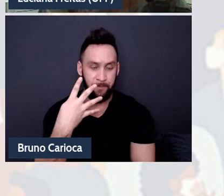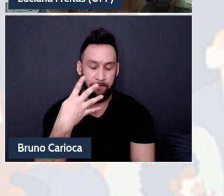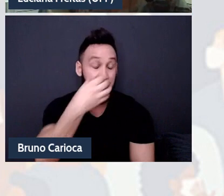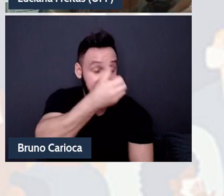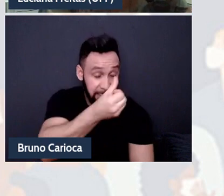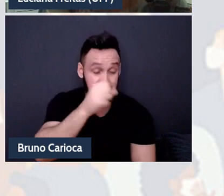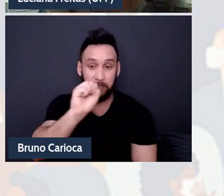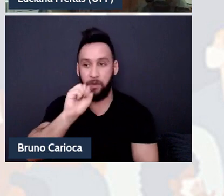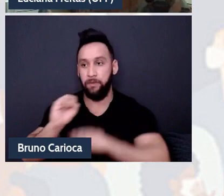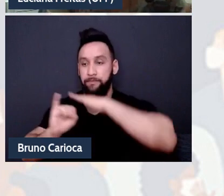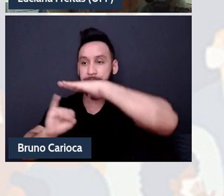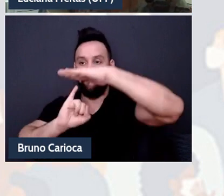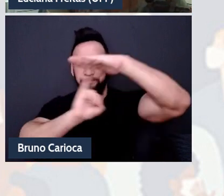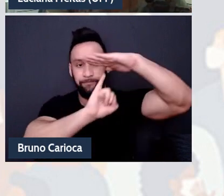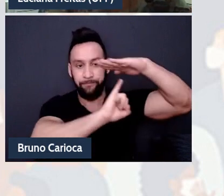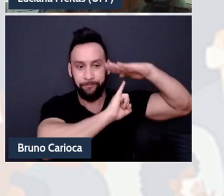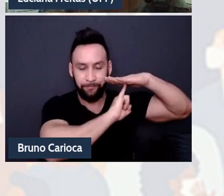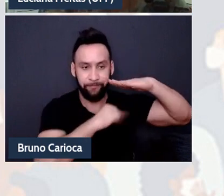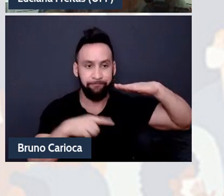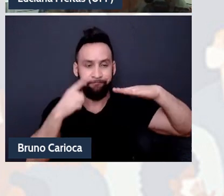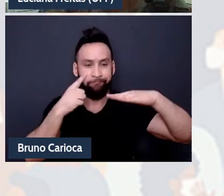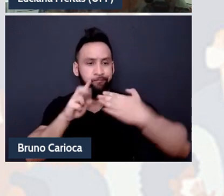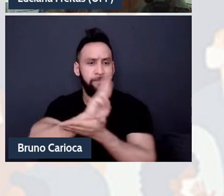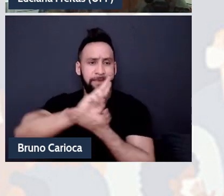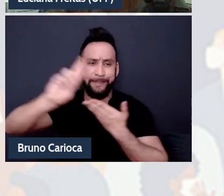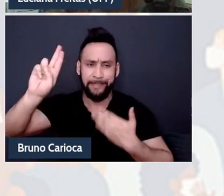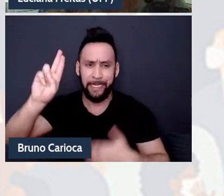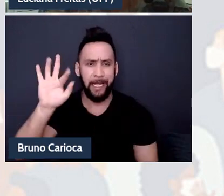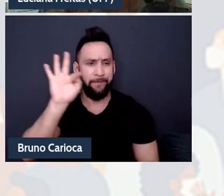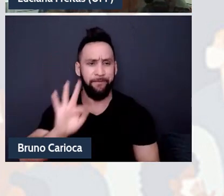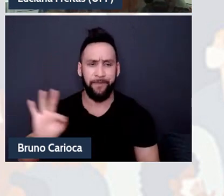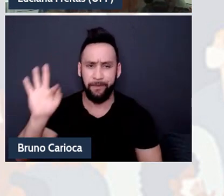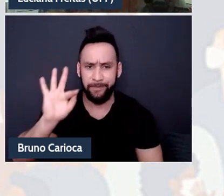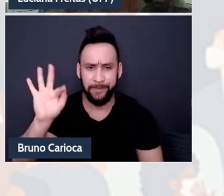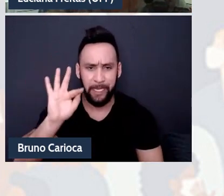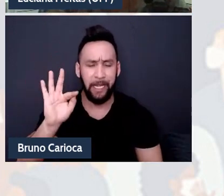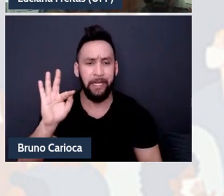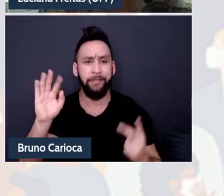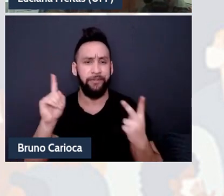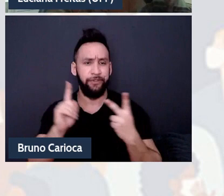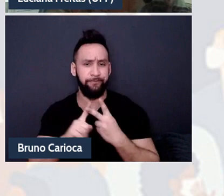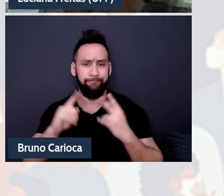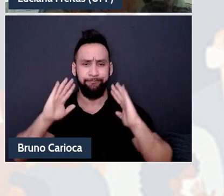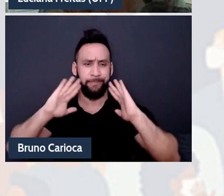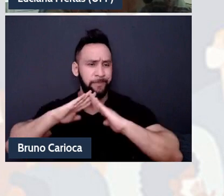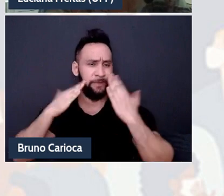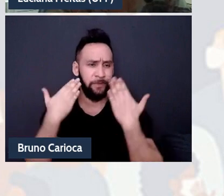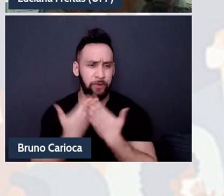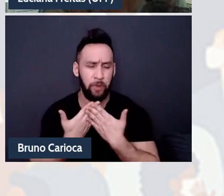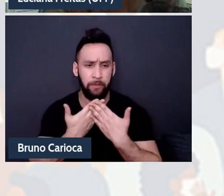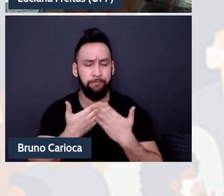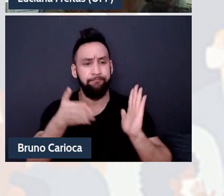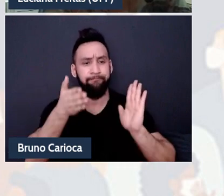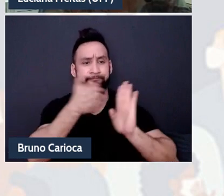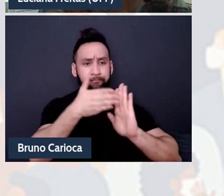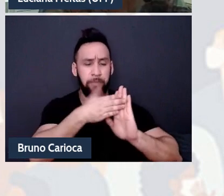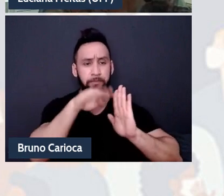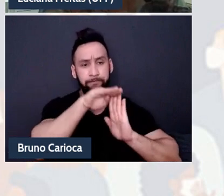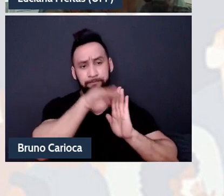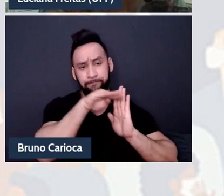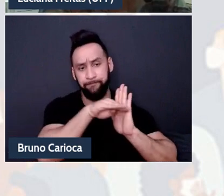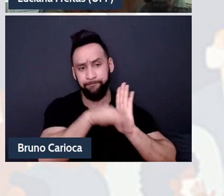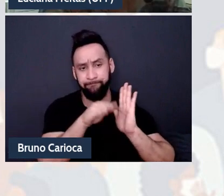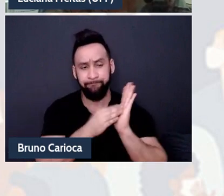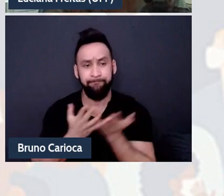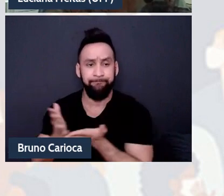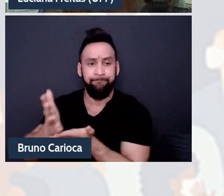quanto universidades, grupos de pesquisa brasileiros para enviar, né, essa contribuição à consulta, mas nós já sabemos